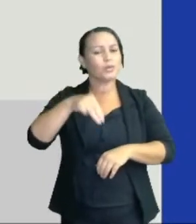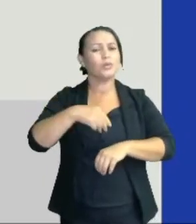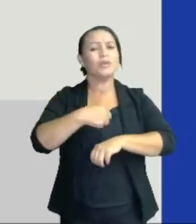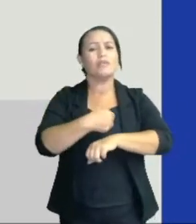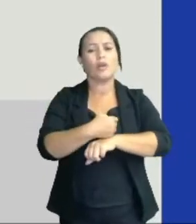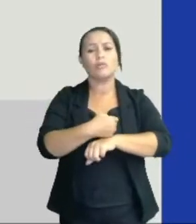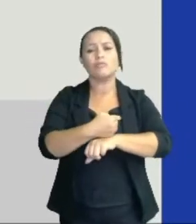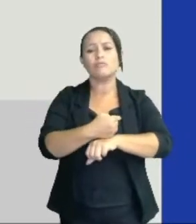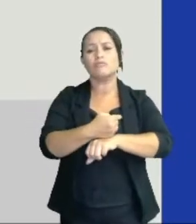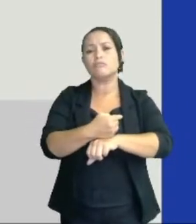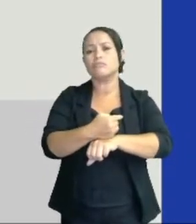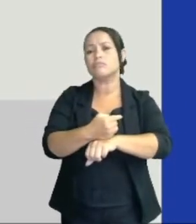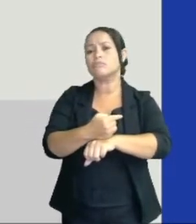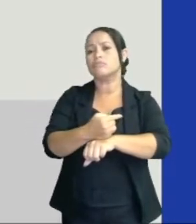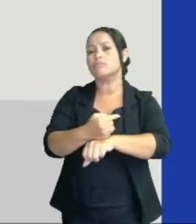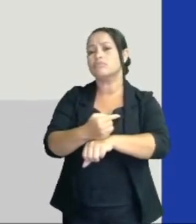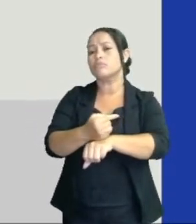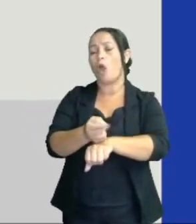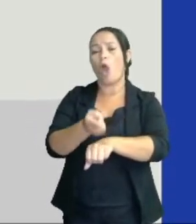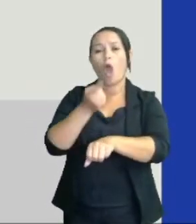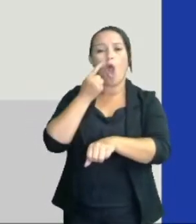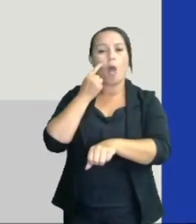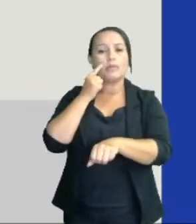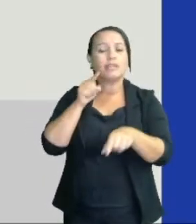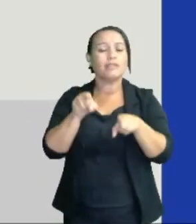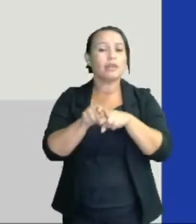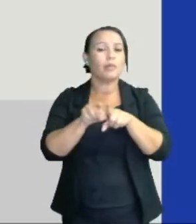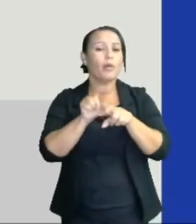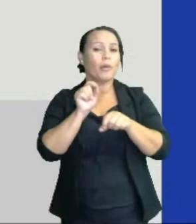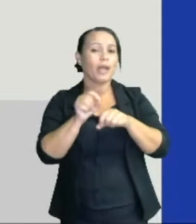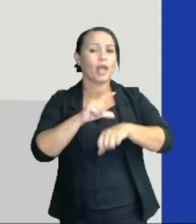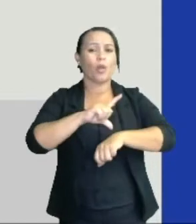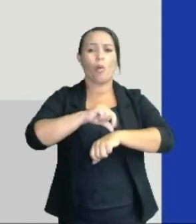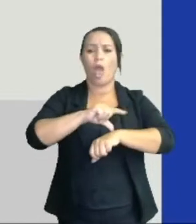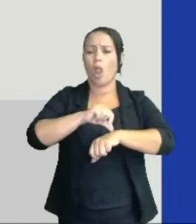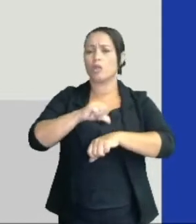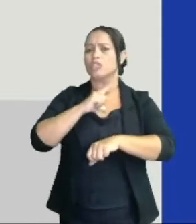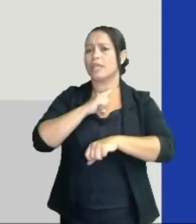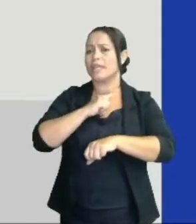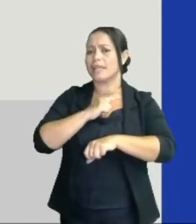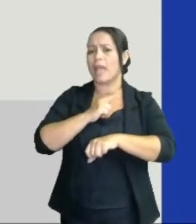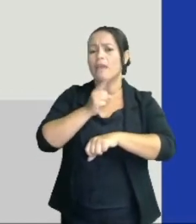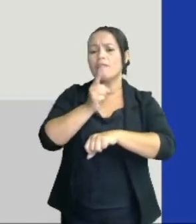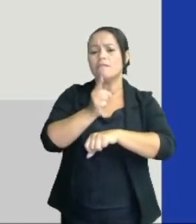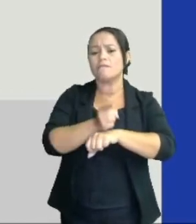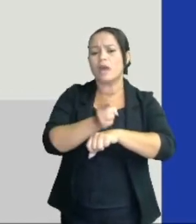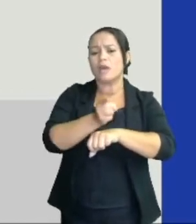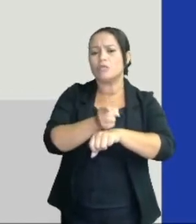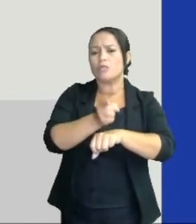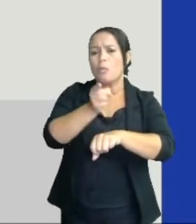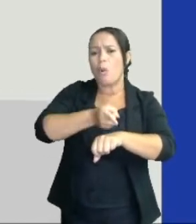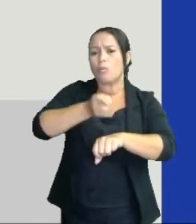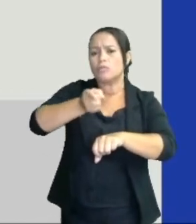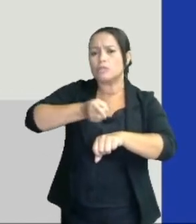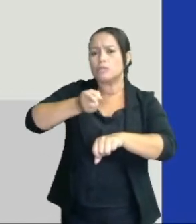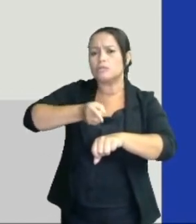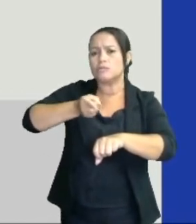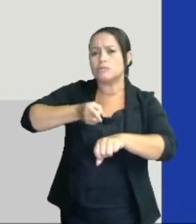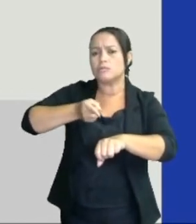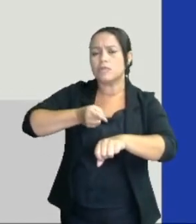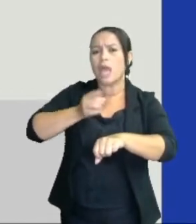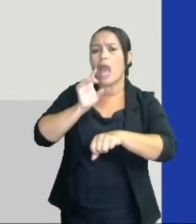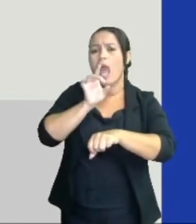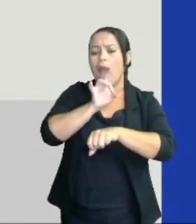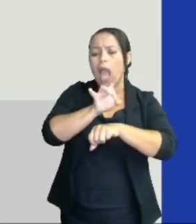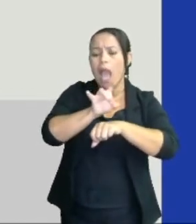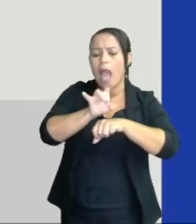contando de 1 em 1, certo? Observe nesse relógio que ele tem vários pontinhos. E